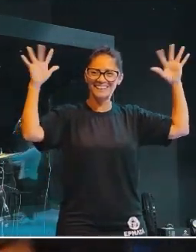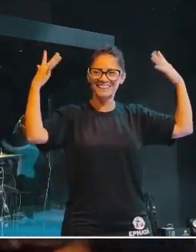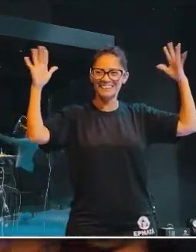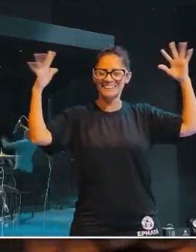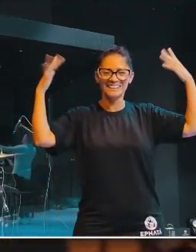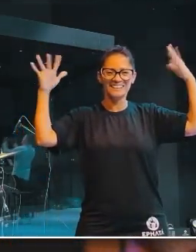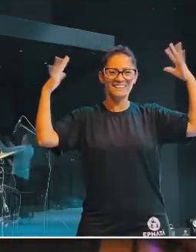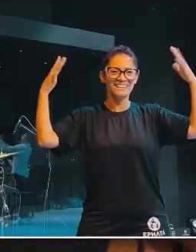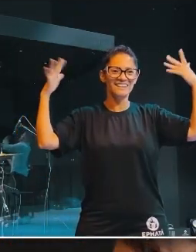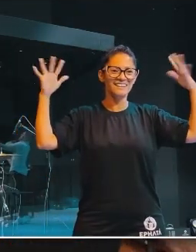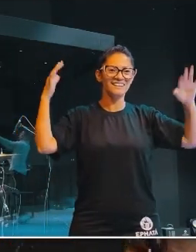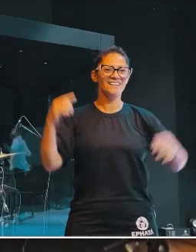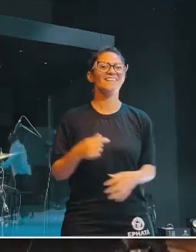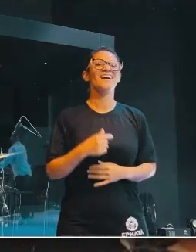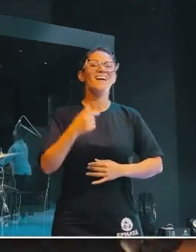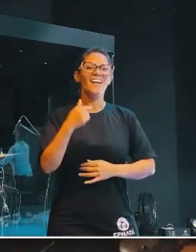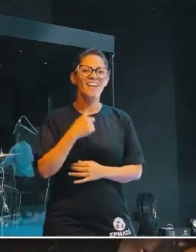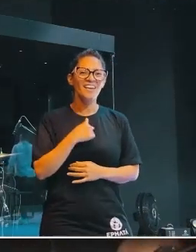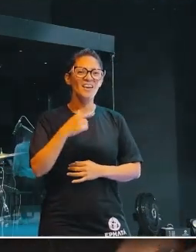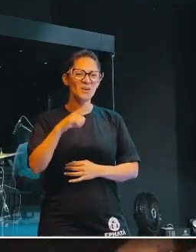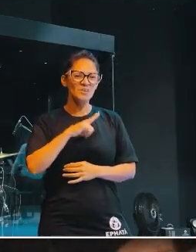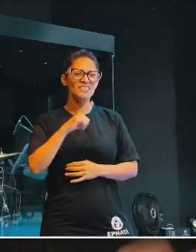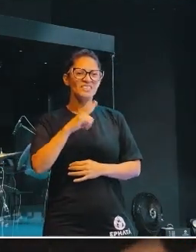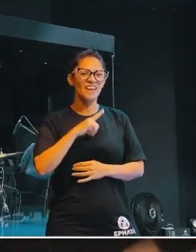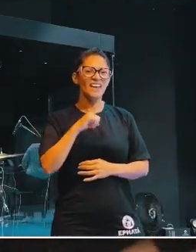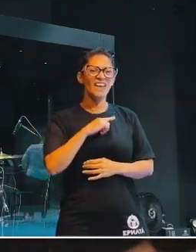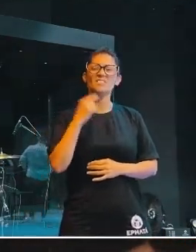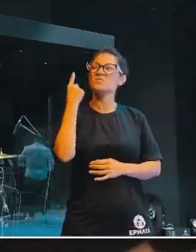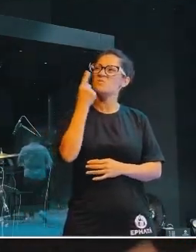Eu tenho uma aliança.